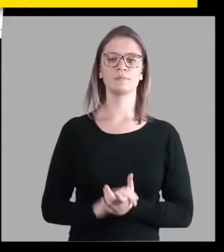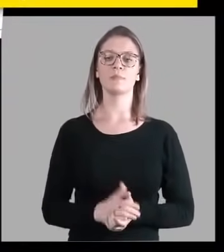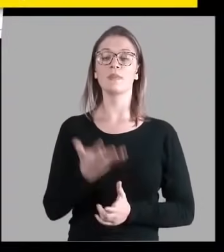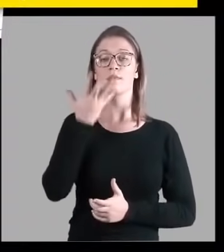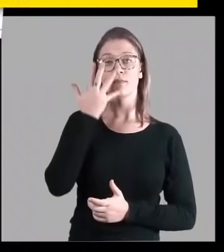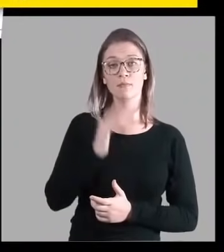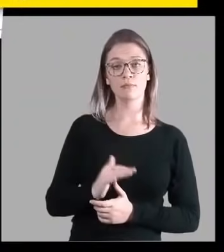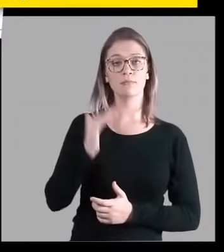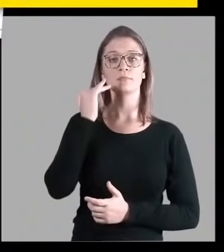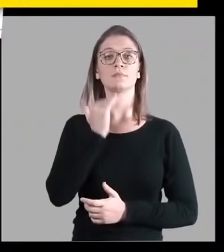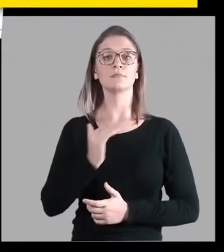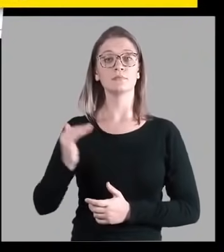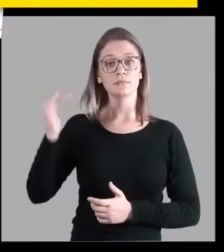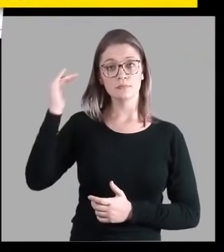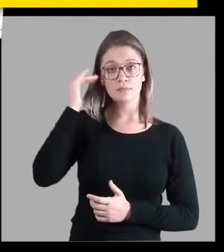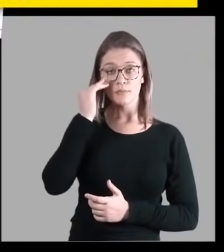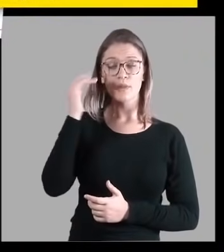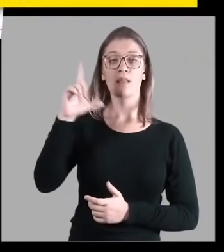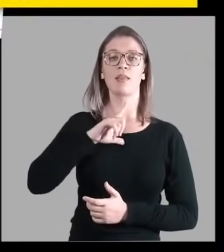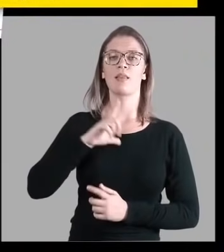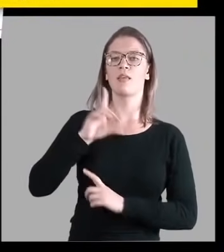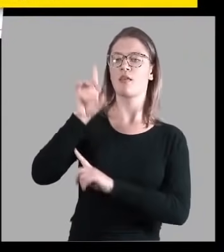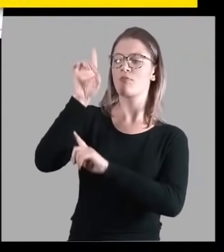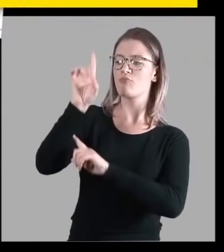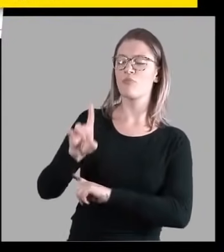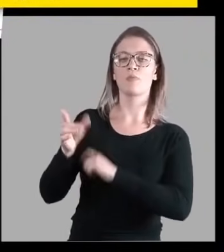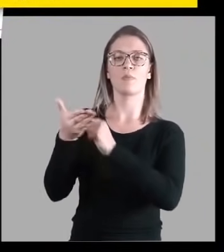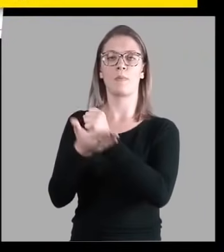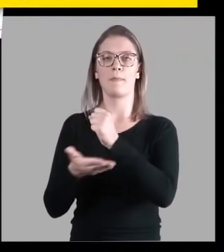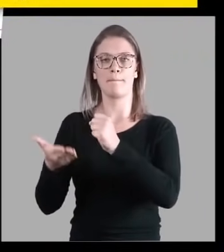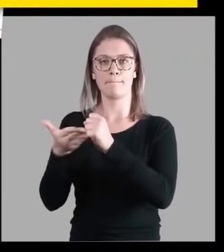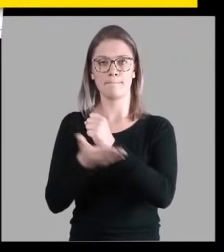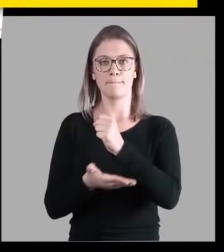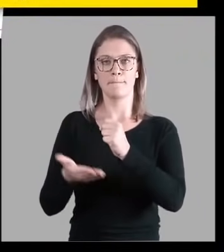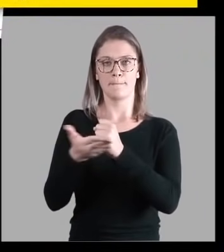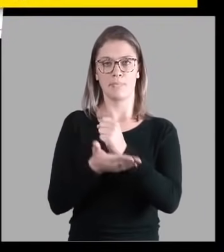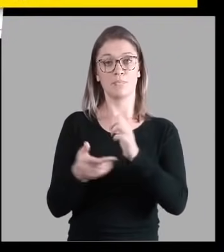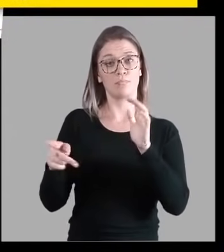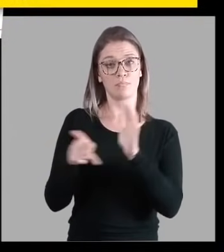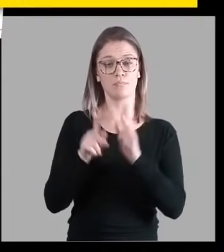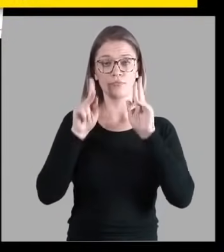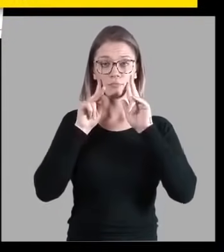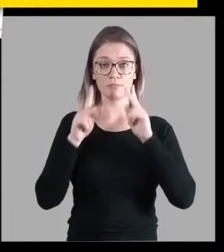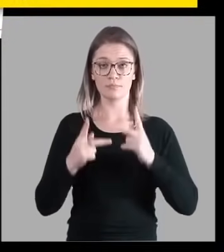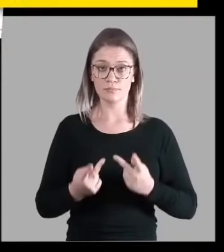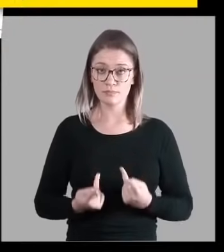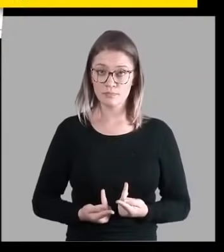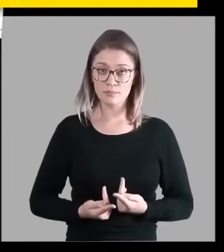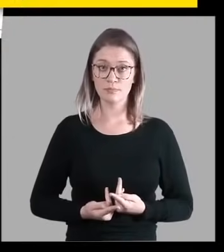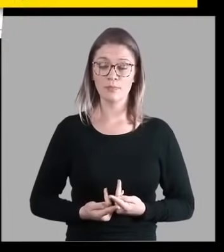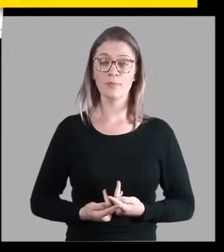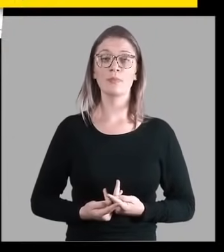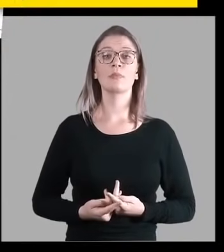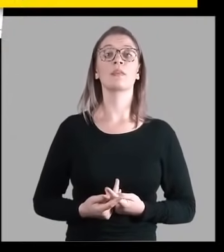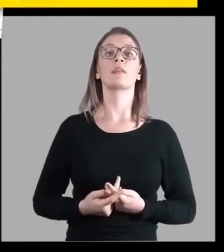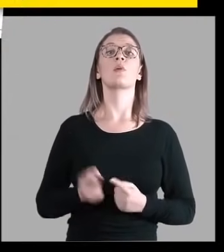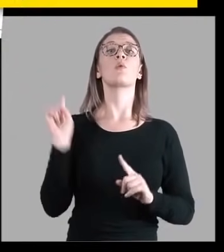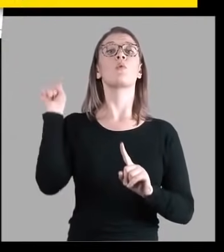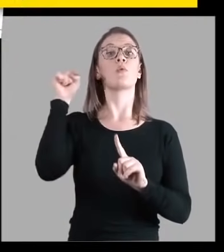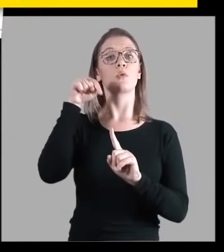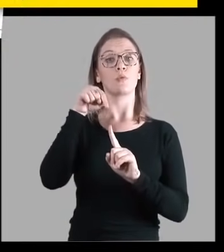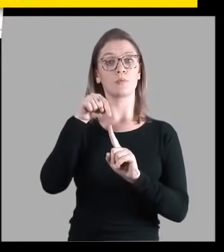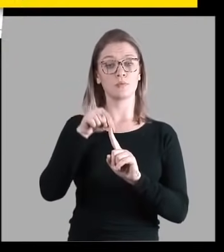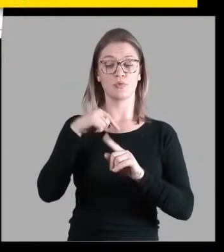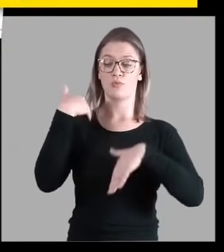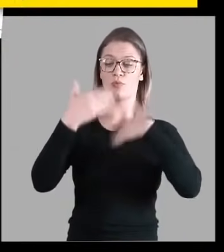e o adolescente gozam de todos os direitos fundamentais inerentes à pessoa humana, a fim de lhes facultar o